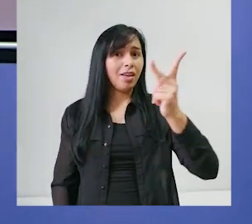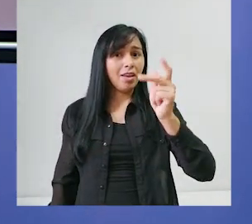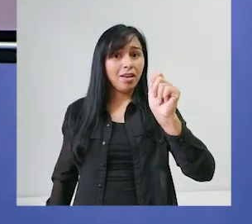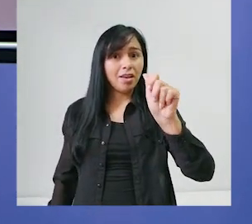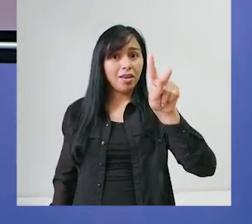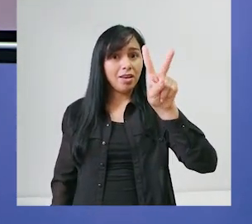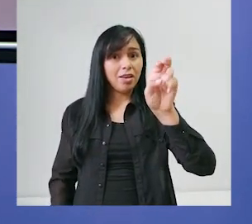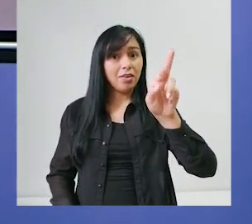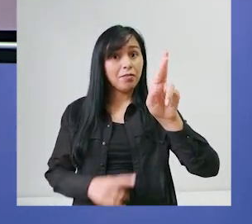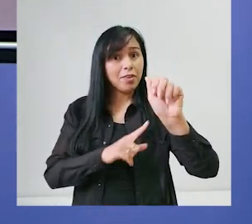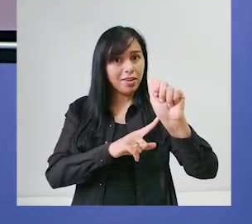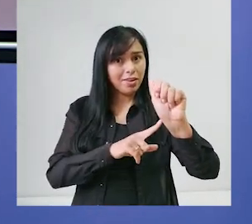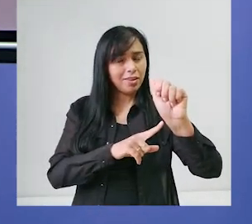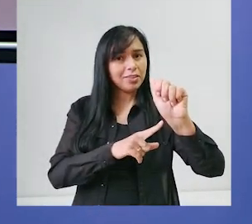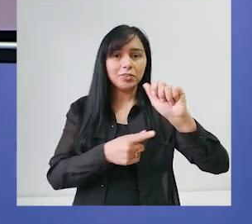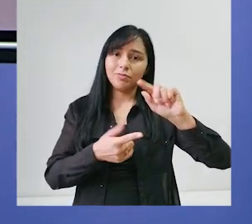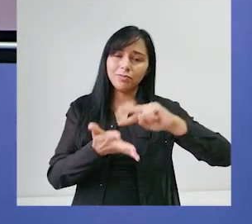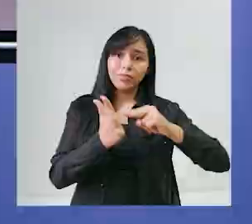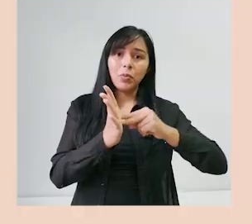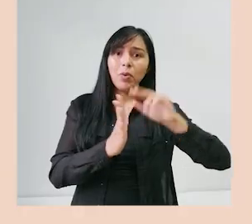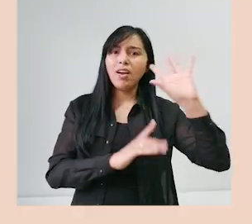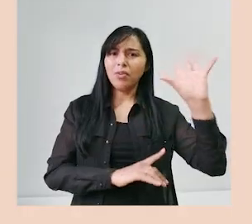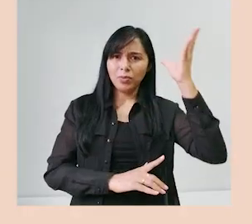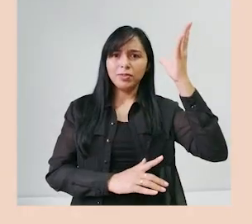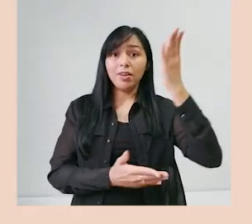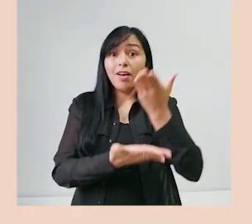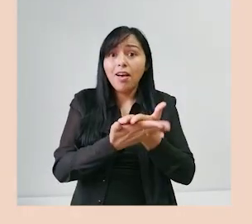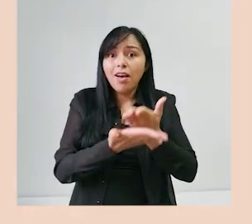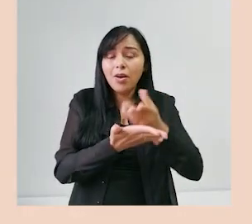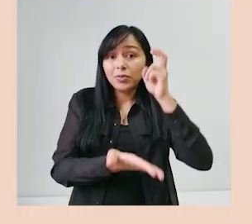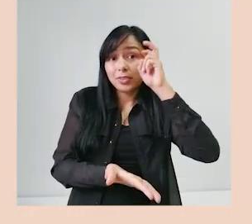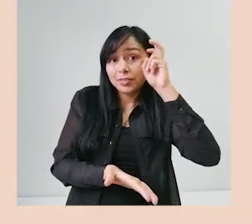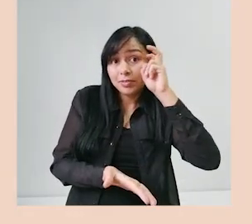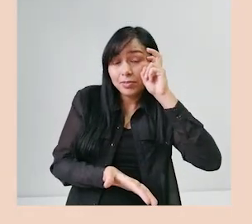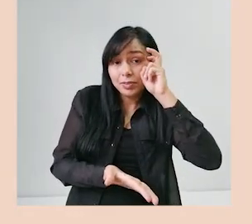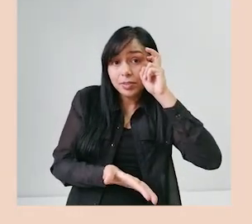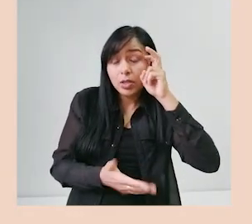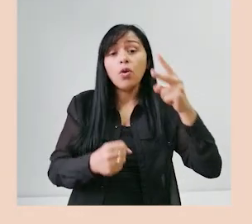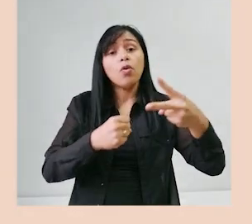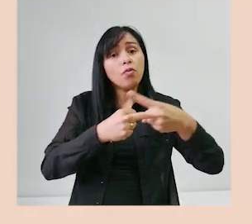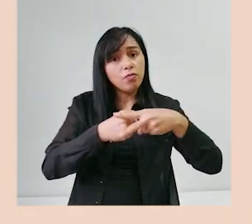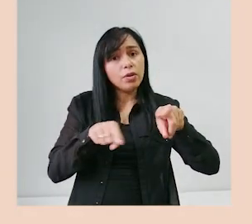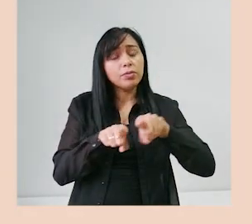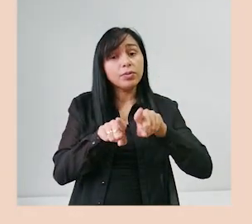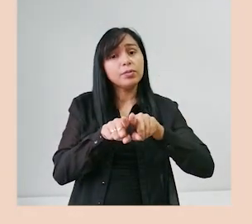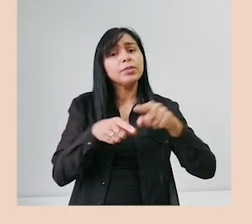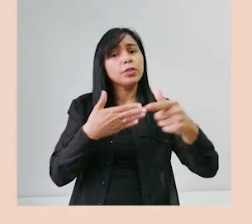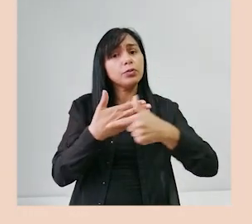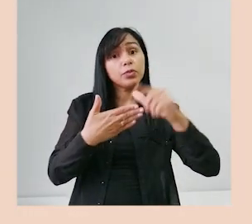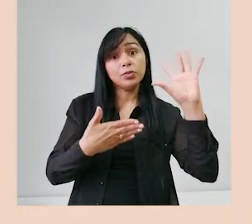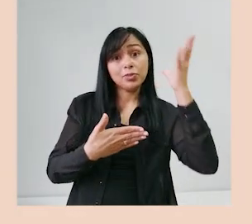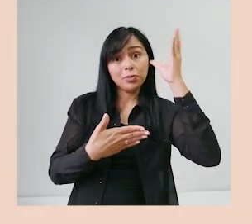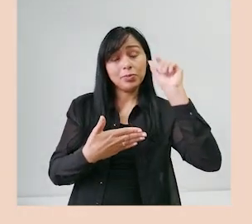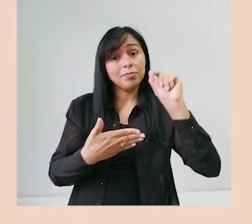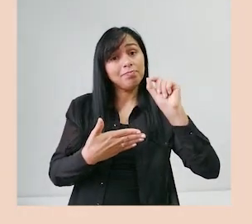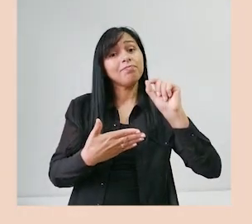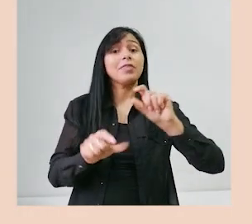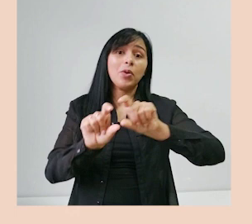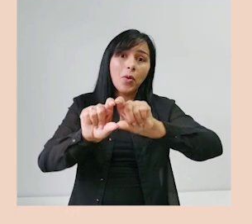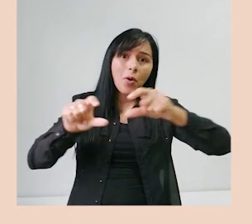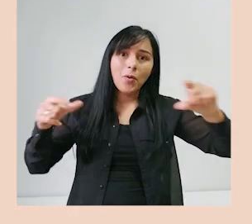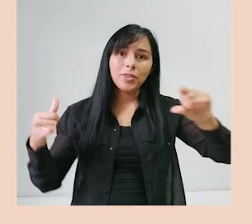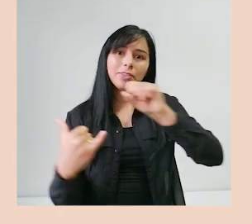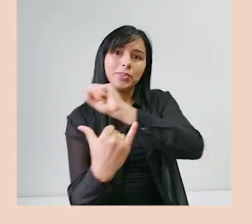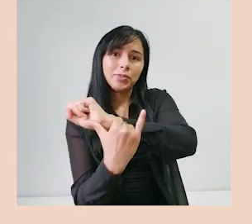quinta-feira neste caso temos novamente o verbo haver indicando o acontecimento Que acontecimento seria esse das